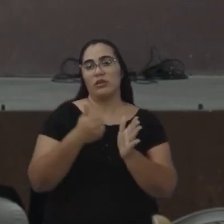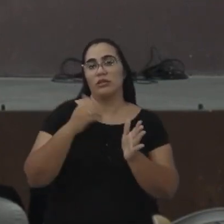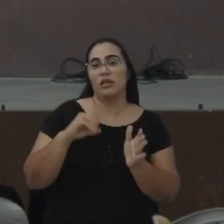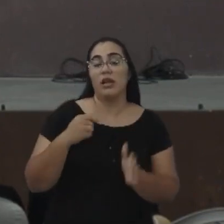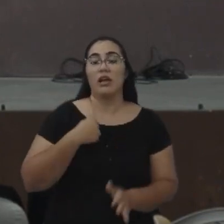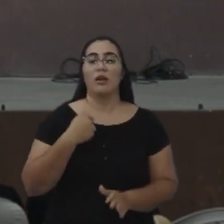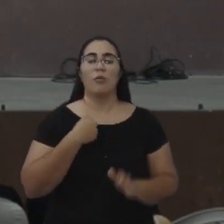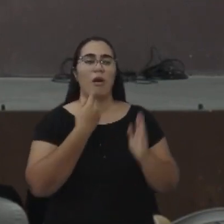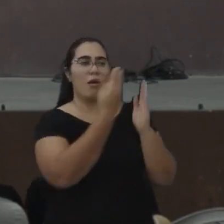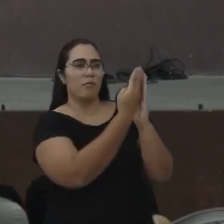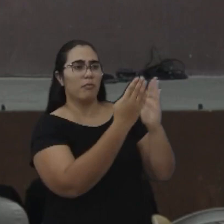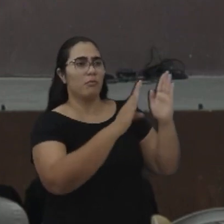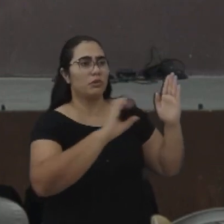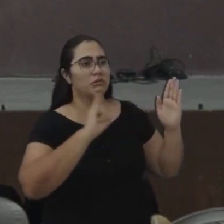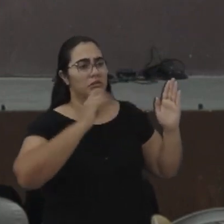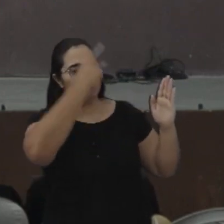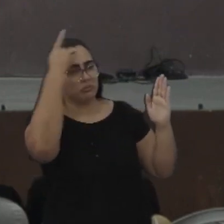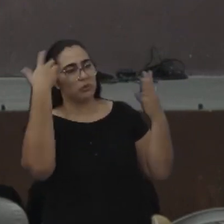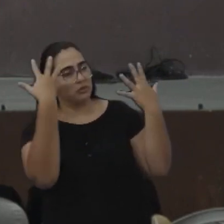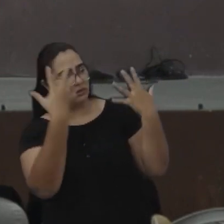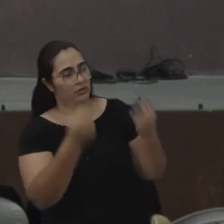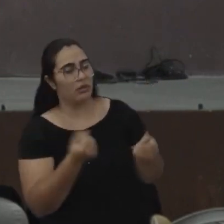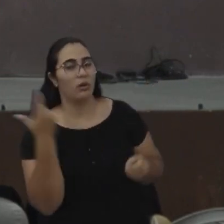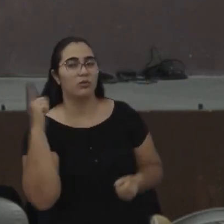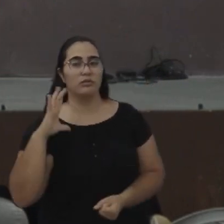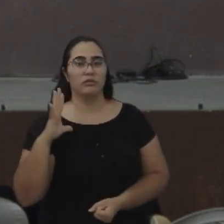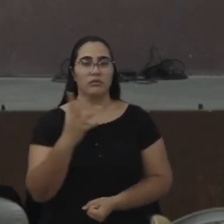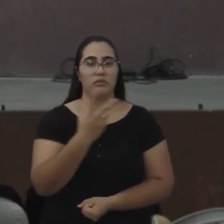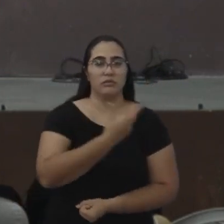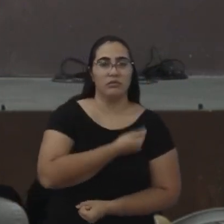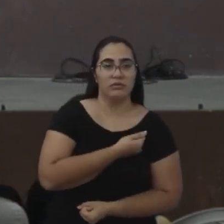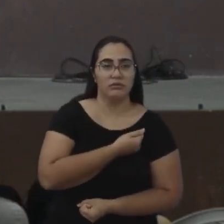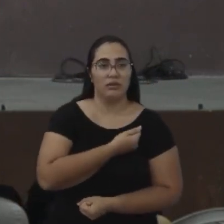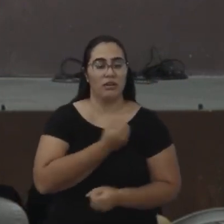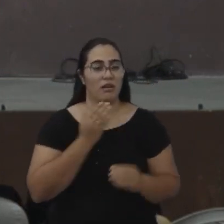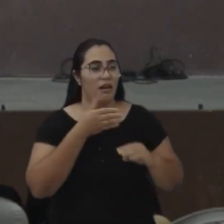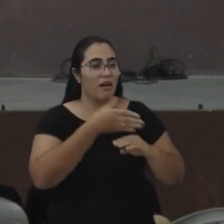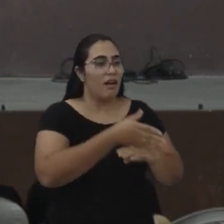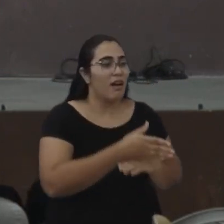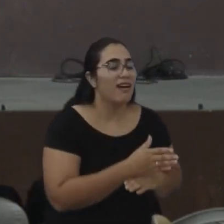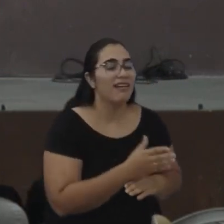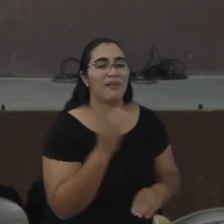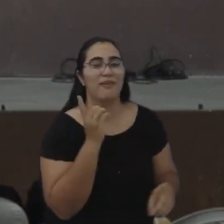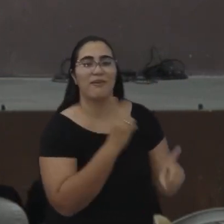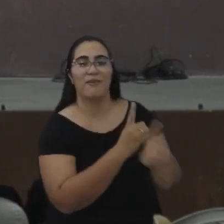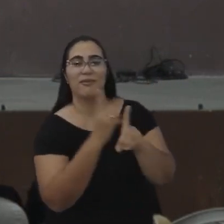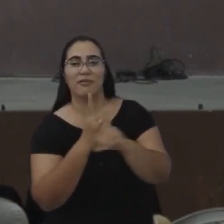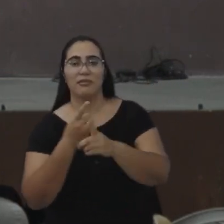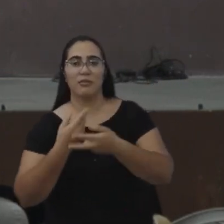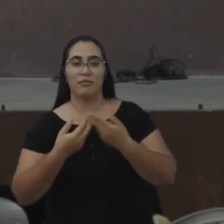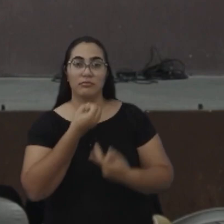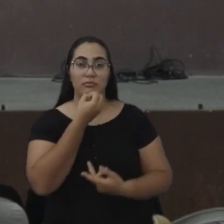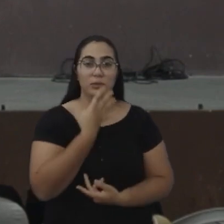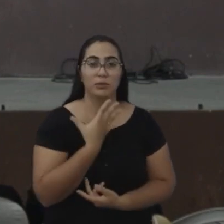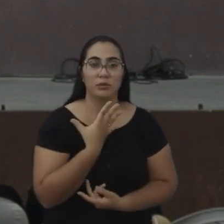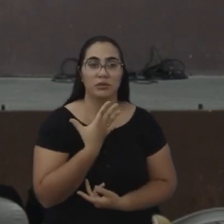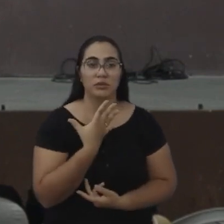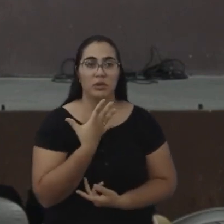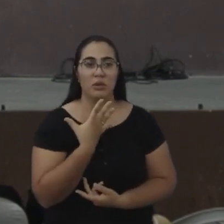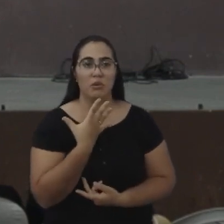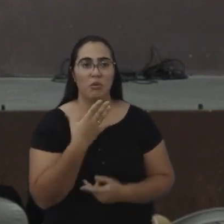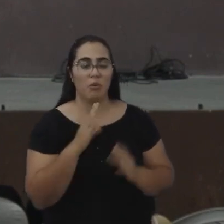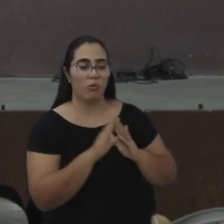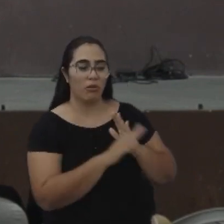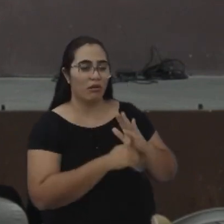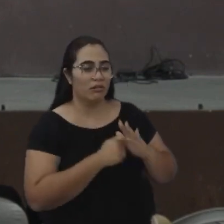a porta, se alguém entrar por mim será salvo. Entrará e sairá e achará pastagens. O ladrão vem somente para roubar,